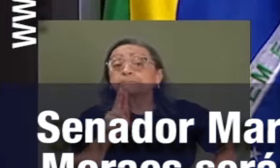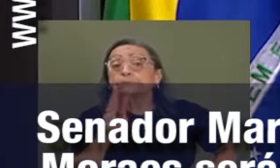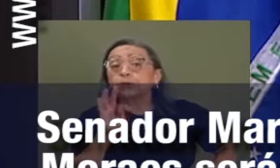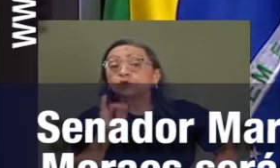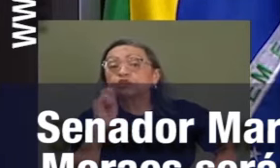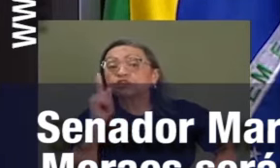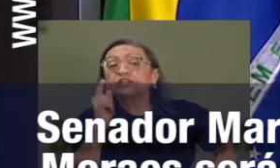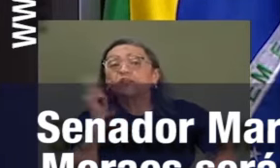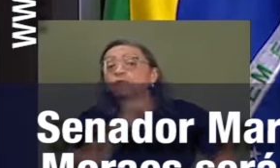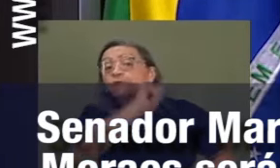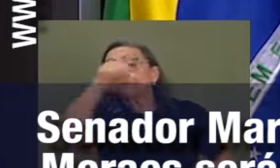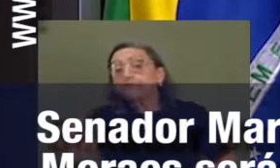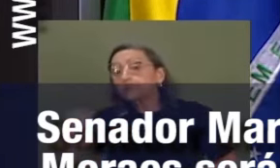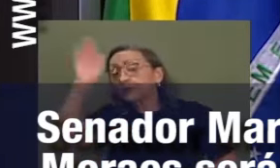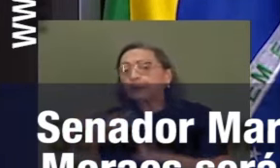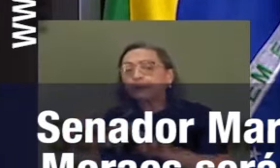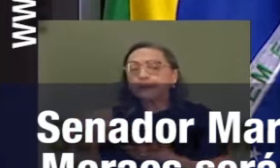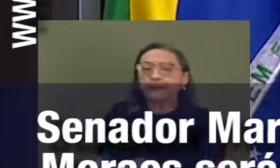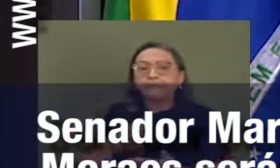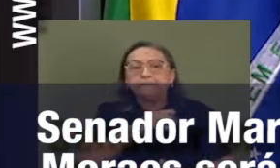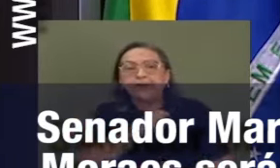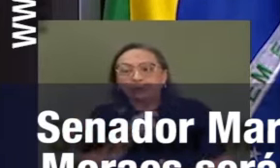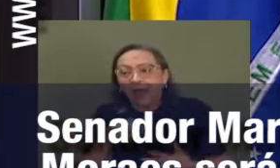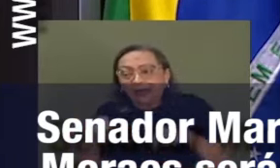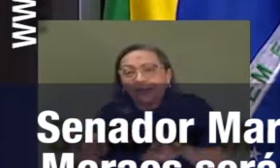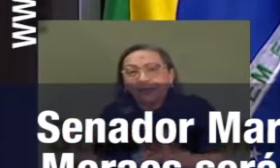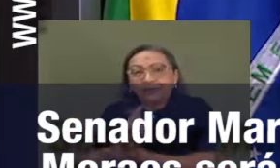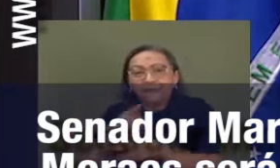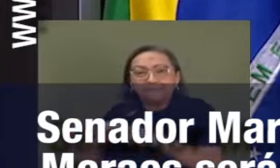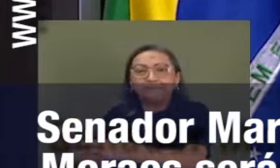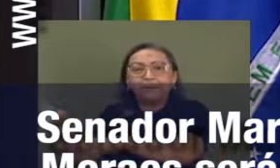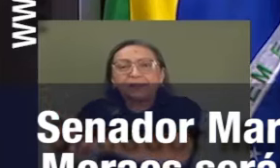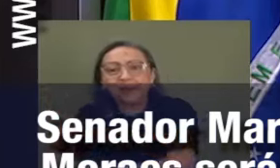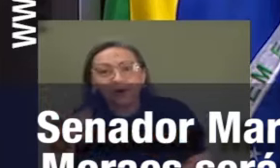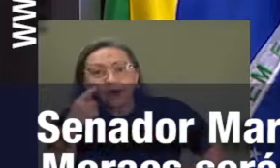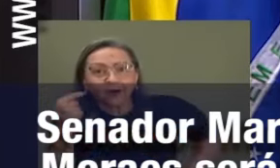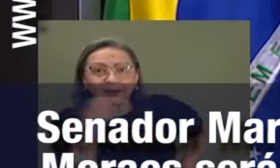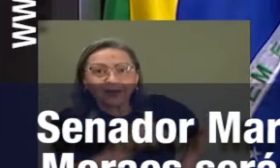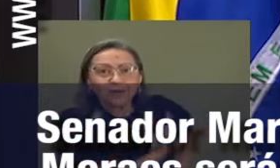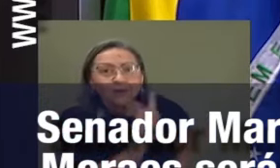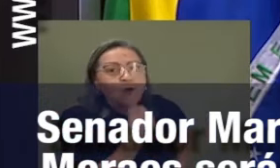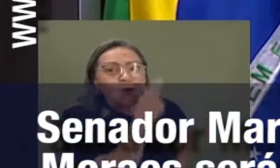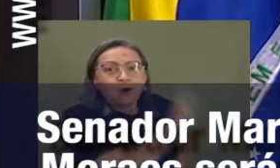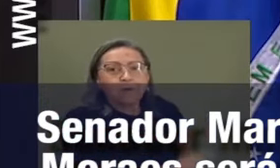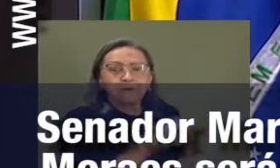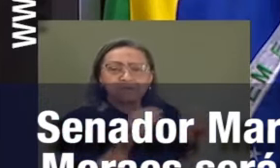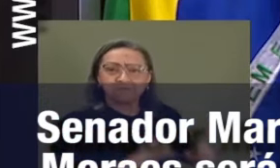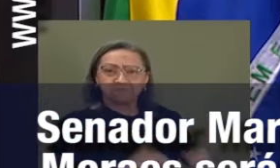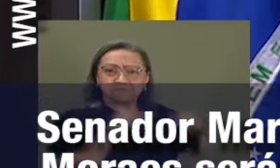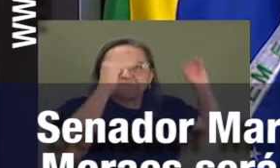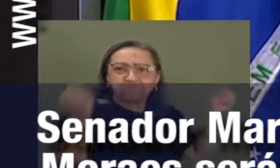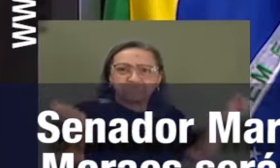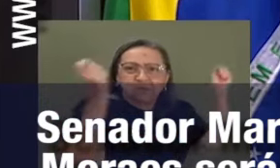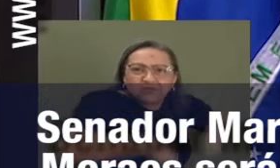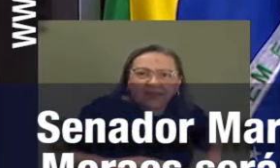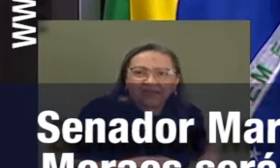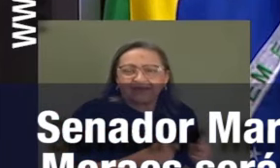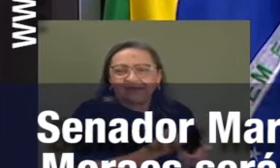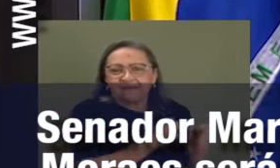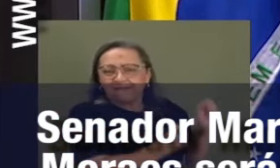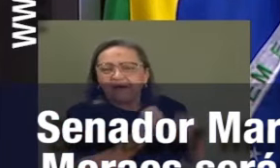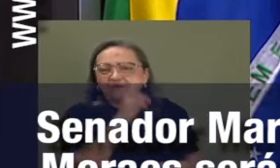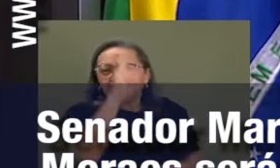ser preso, um dos homens mais poderosos do mundo, com medo de ser preso no Brasil, porque o Brasil é signatário